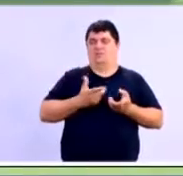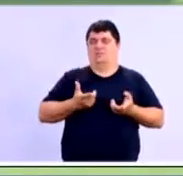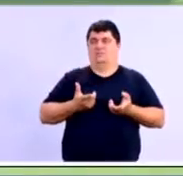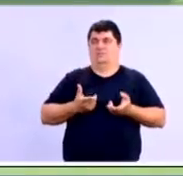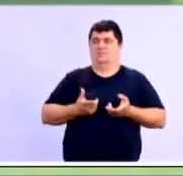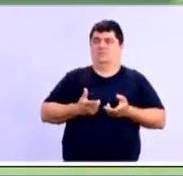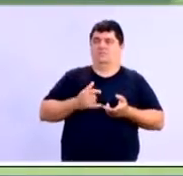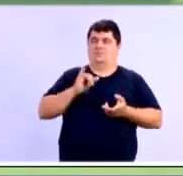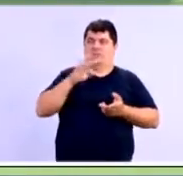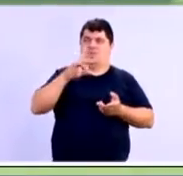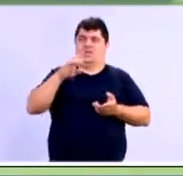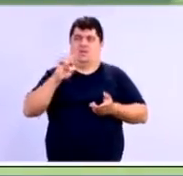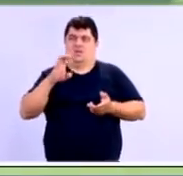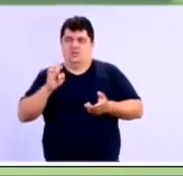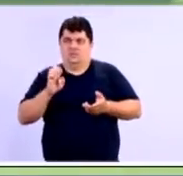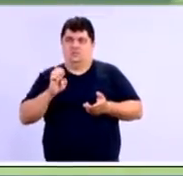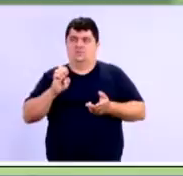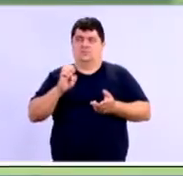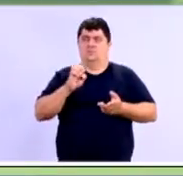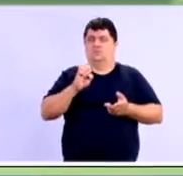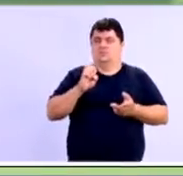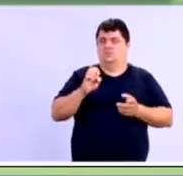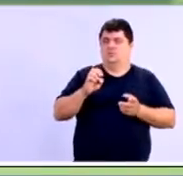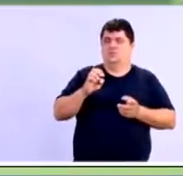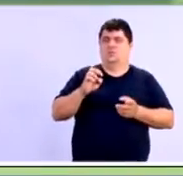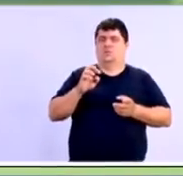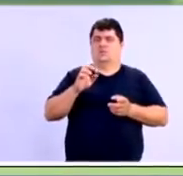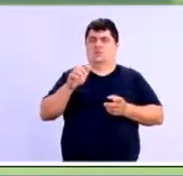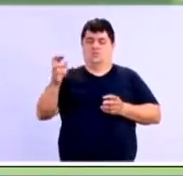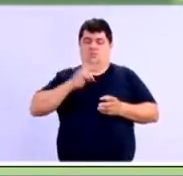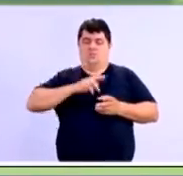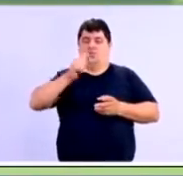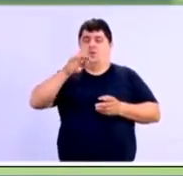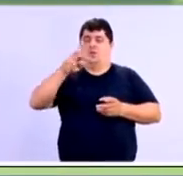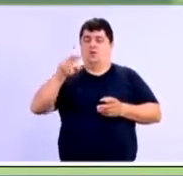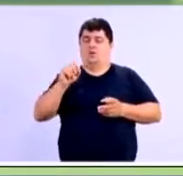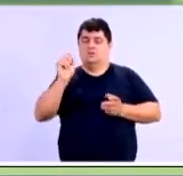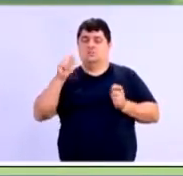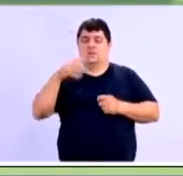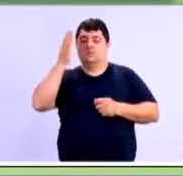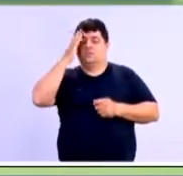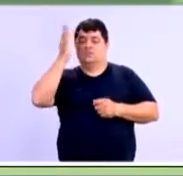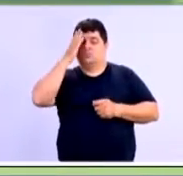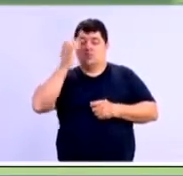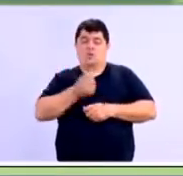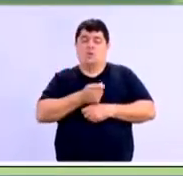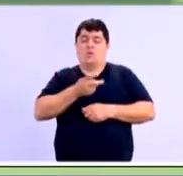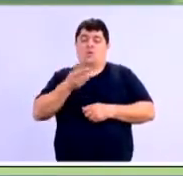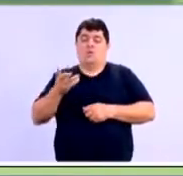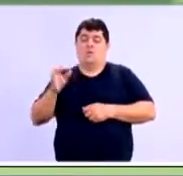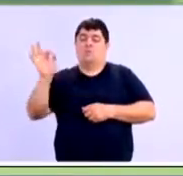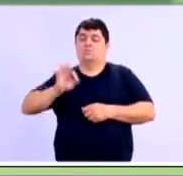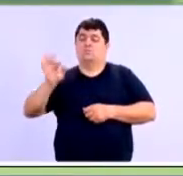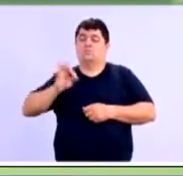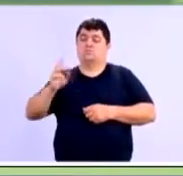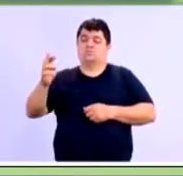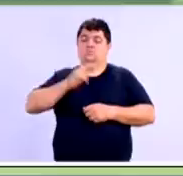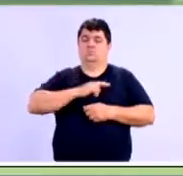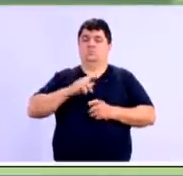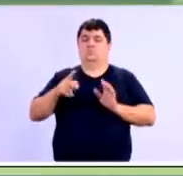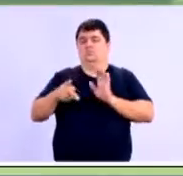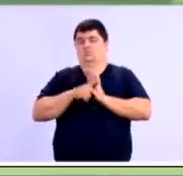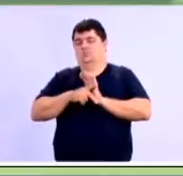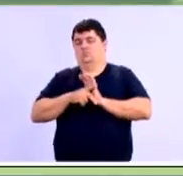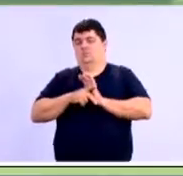de retorno sobre o ativo nos dá uma visão do percentual de retorno da utilização